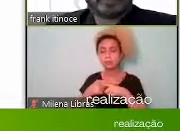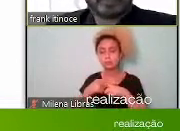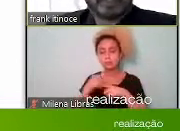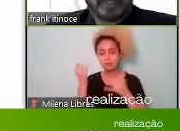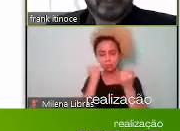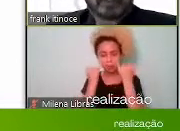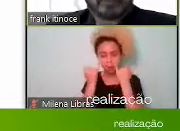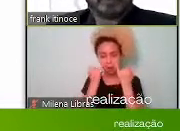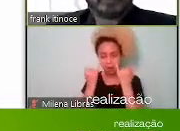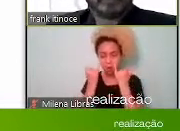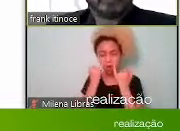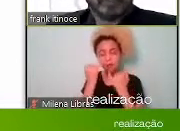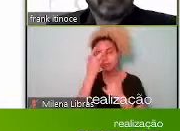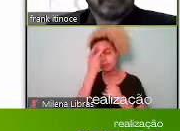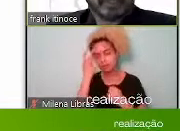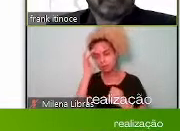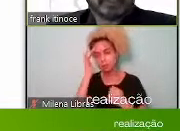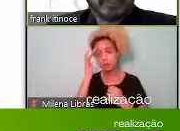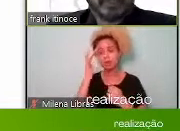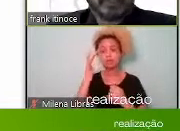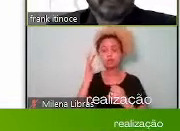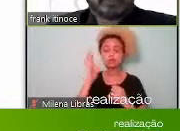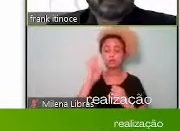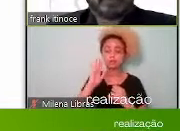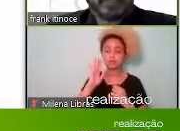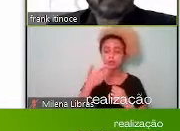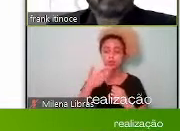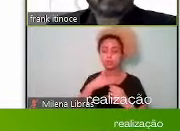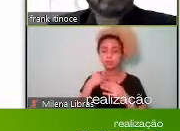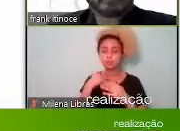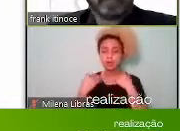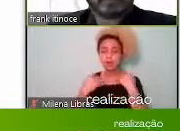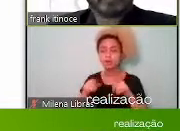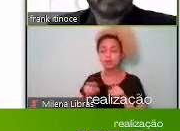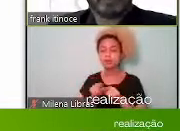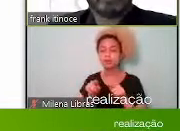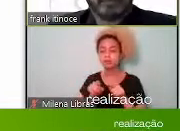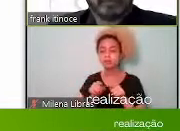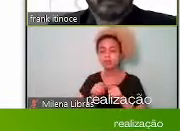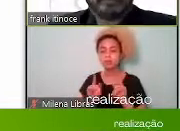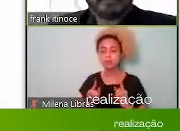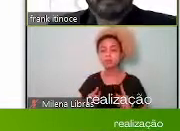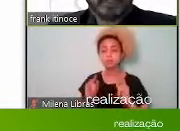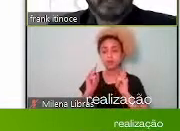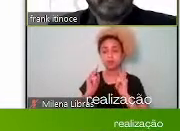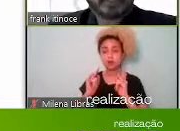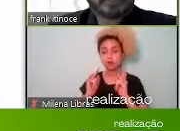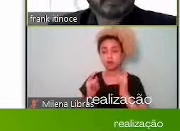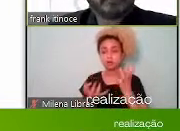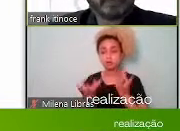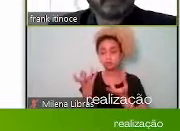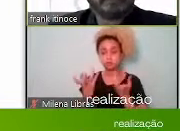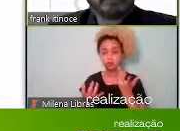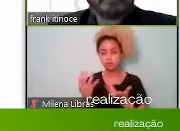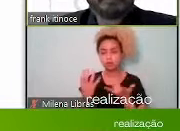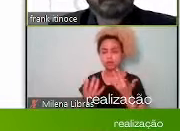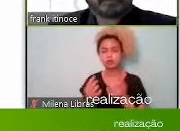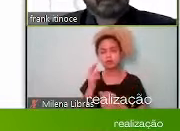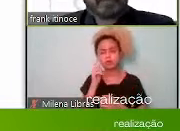número de incêndios, número de vítimas e tamanho dos prédios que pegaram fogo. E a gente